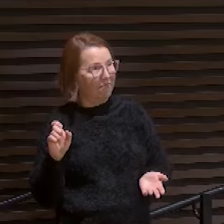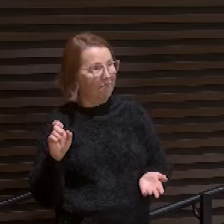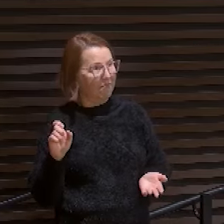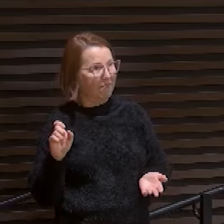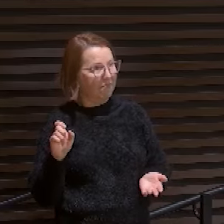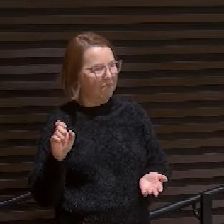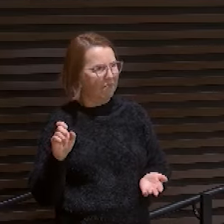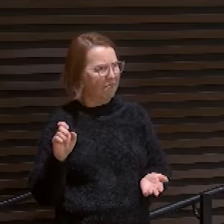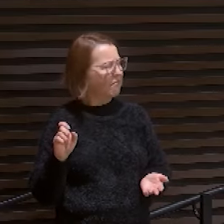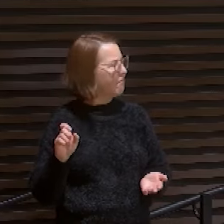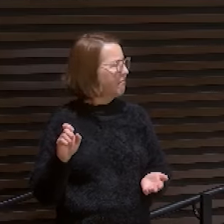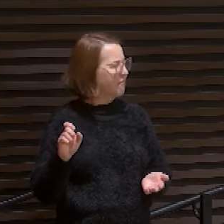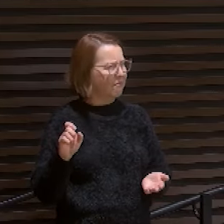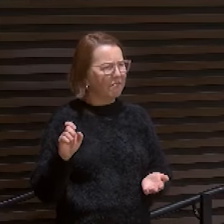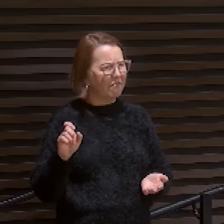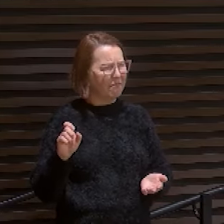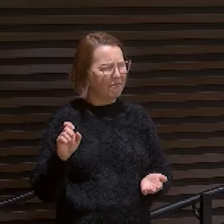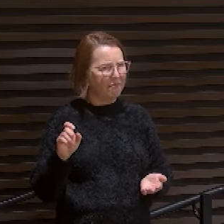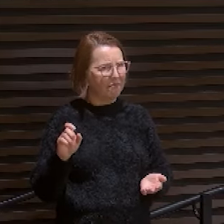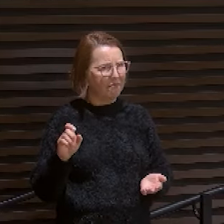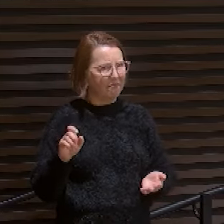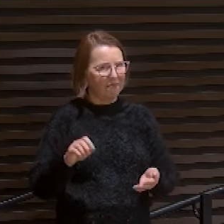corrigido.